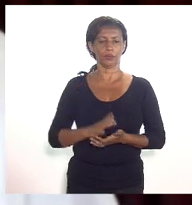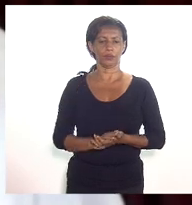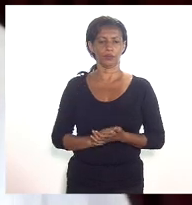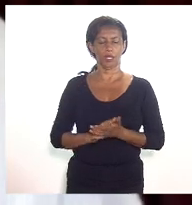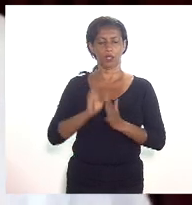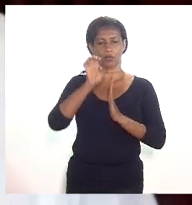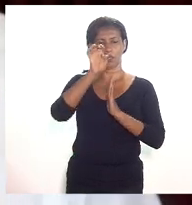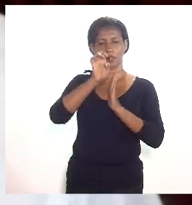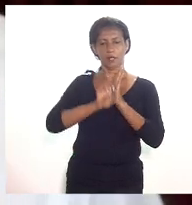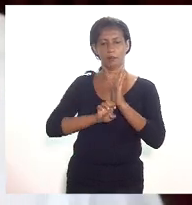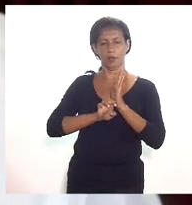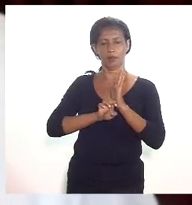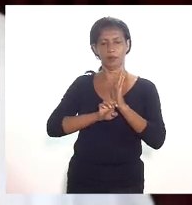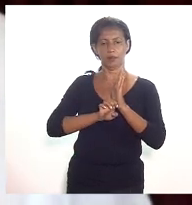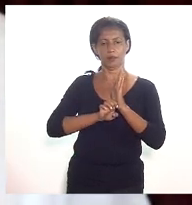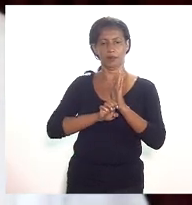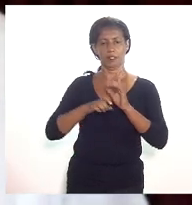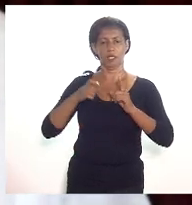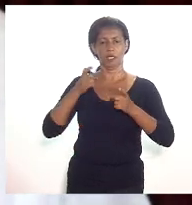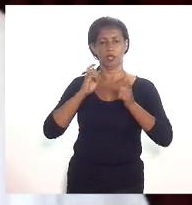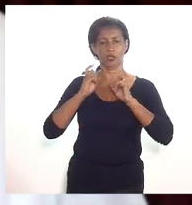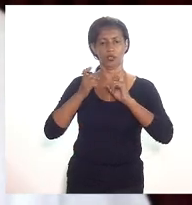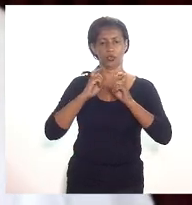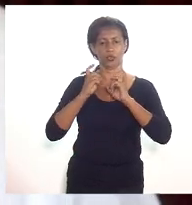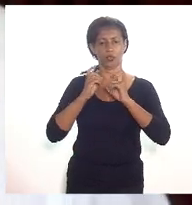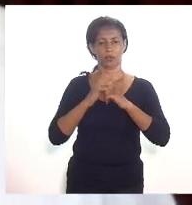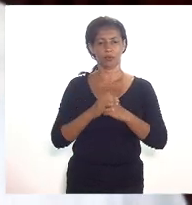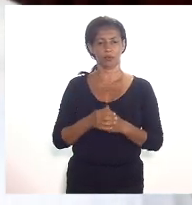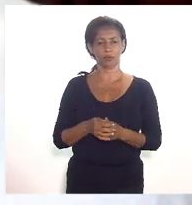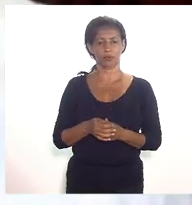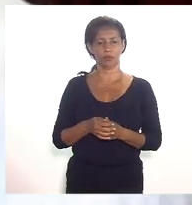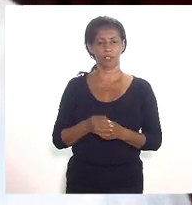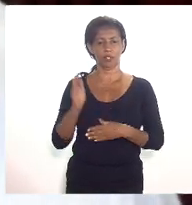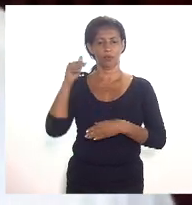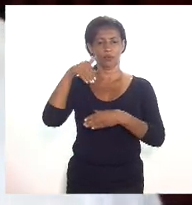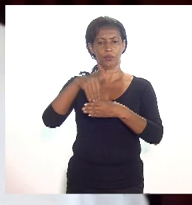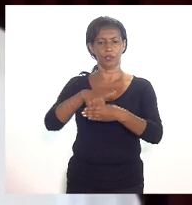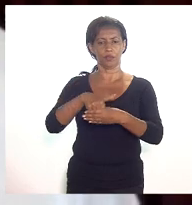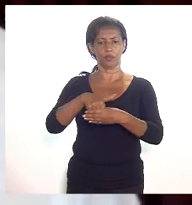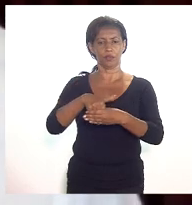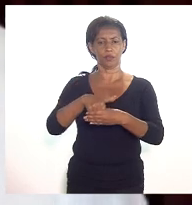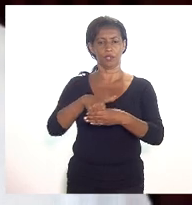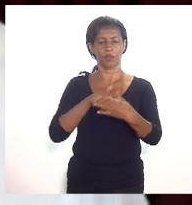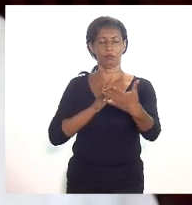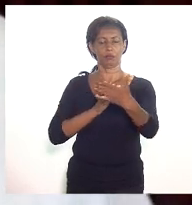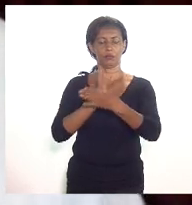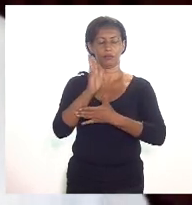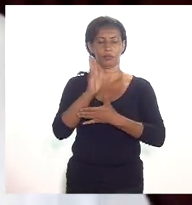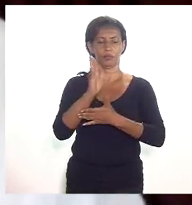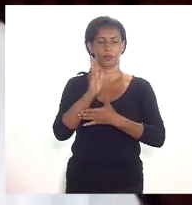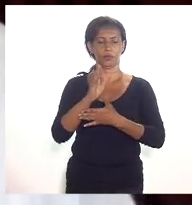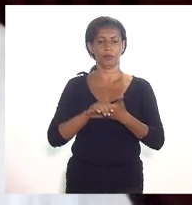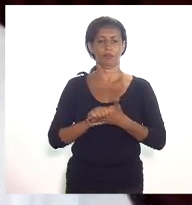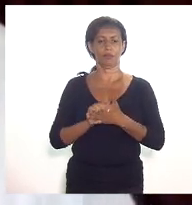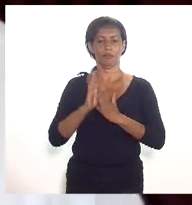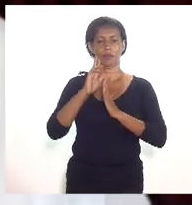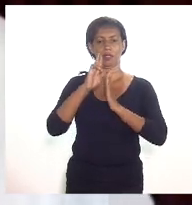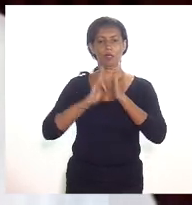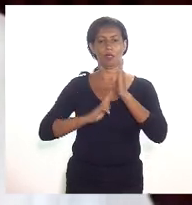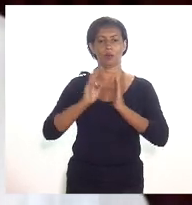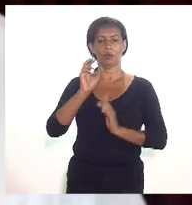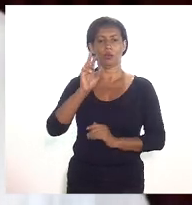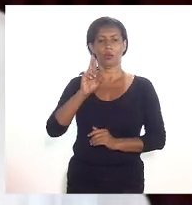emendas. Em discussão, em votação, aprovado. Relator deputado Rodrigo